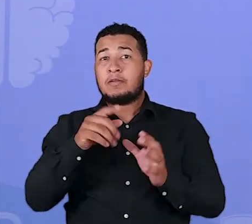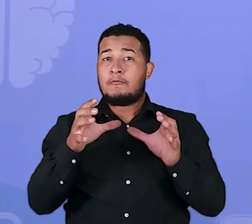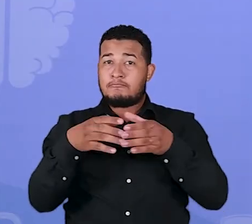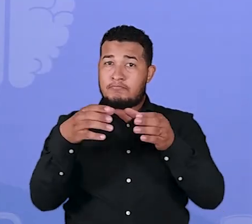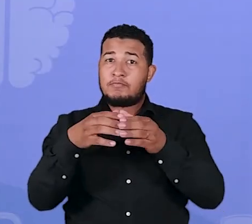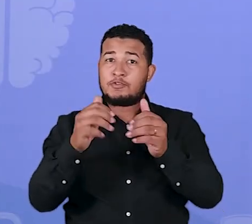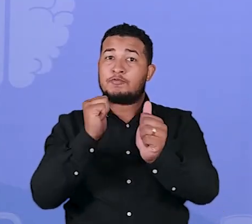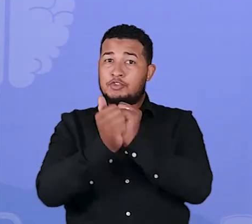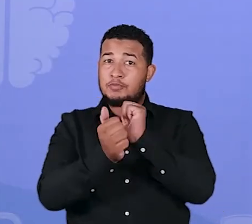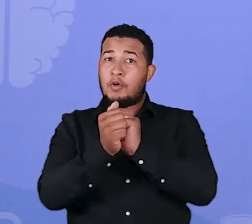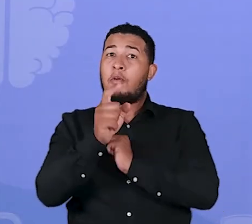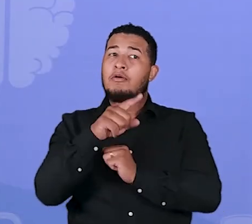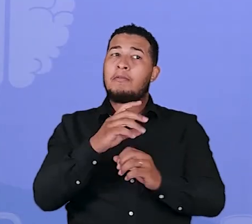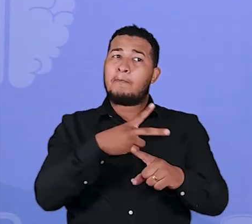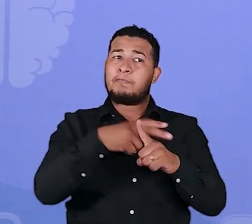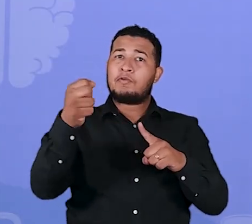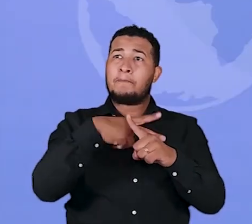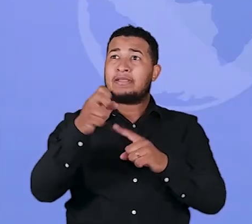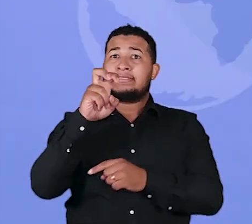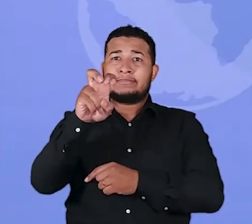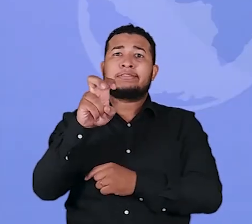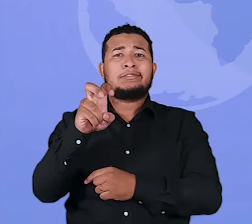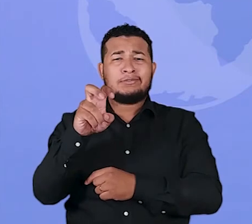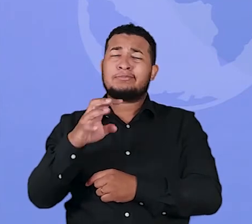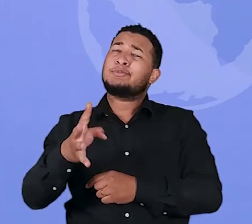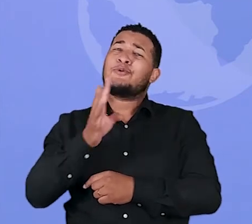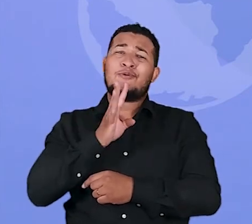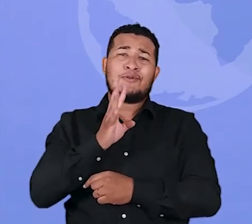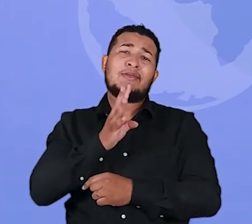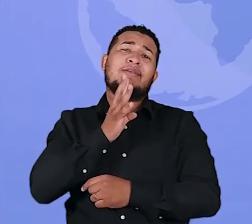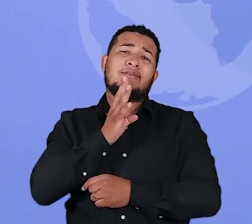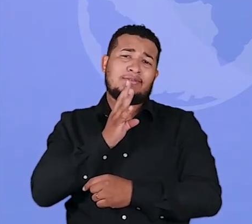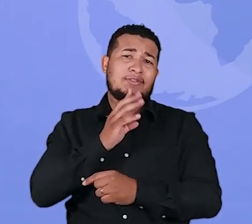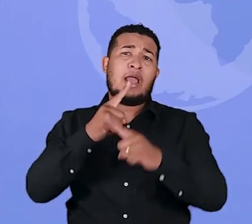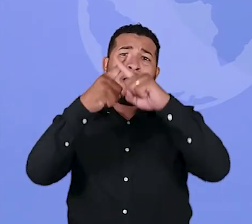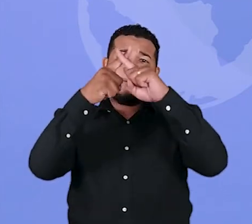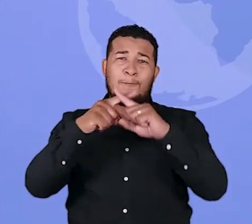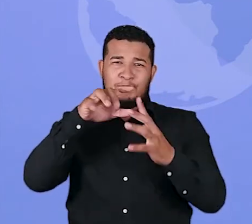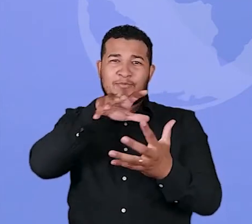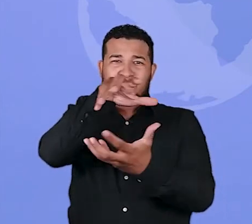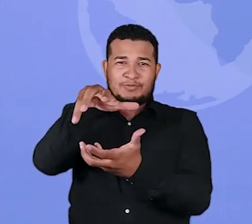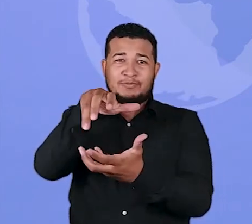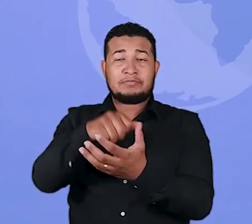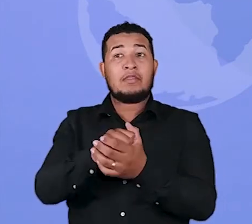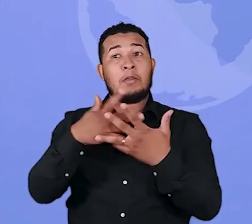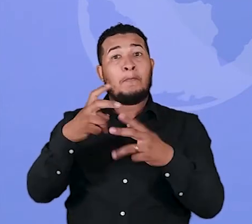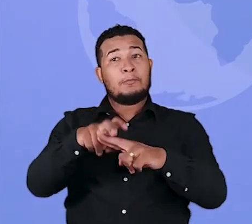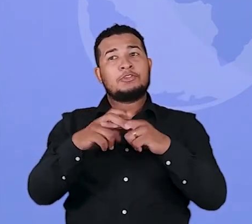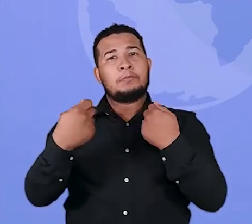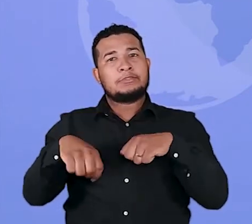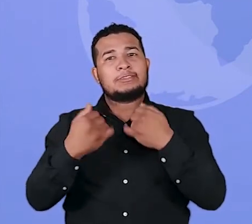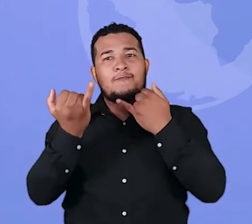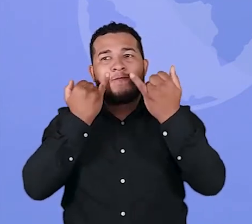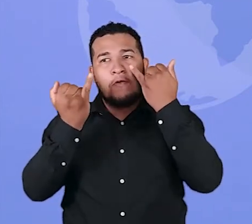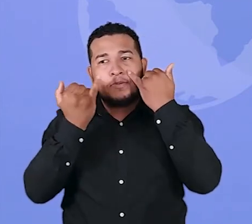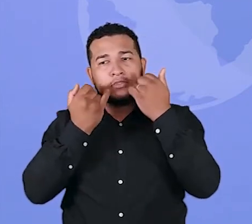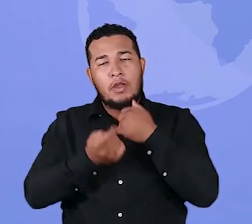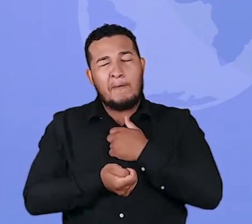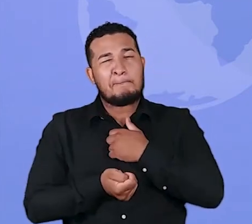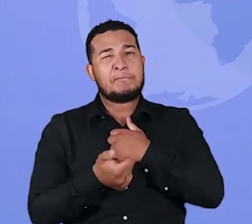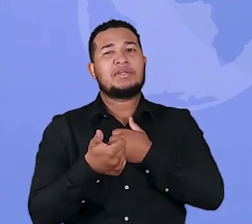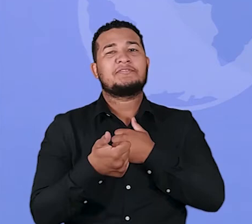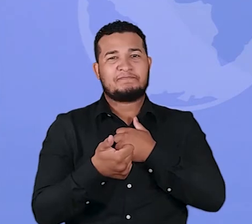seleção brasileira de futebol é pentacampeão. Todo mundo sabe disso, que ela é pentacampeã mundial. Então você tem que dar uma